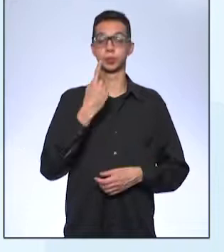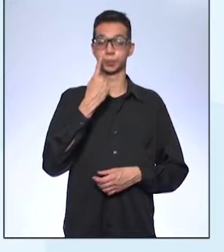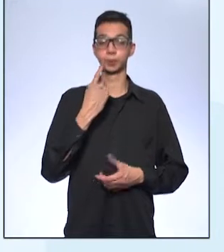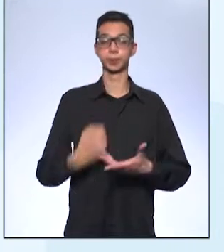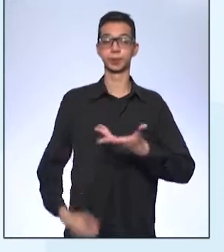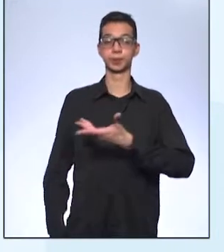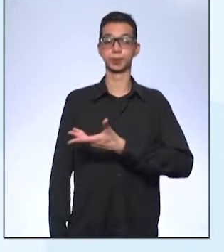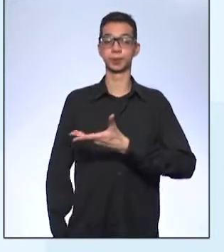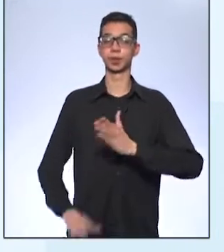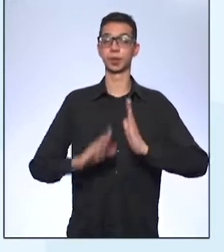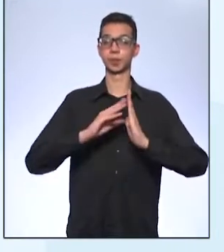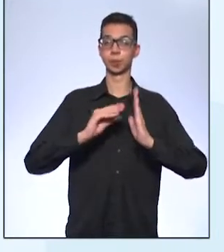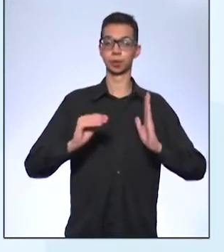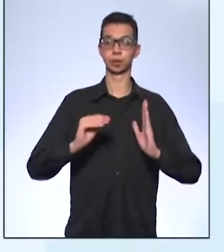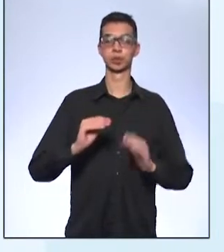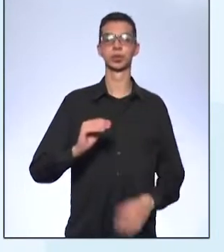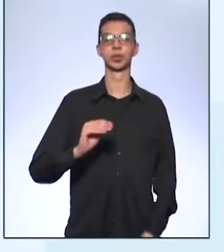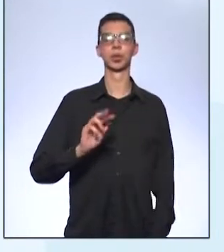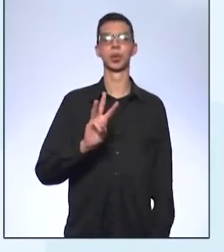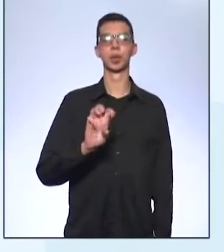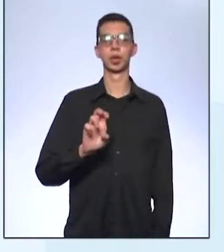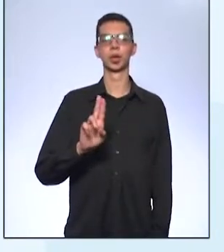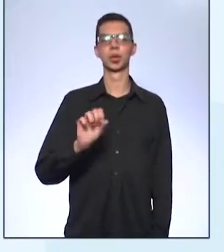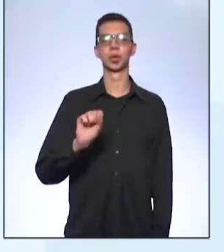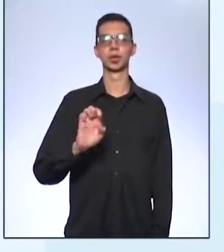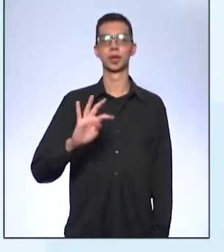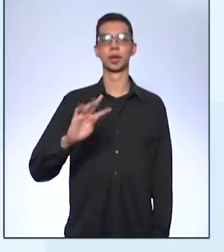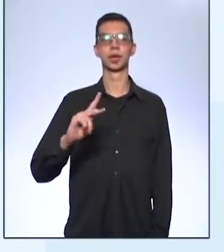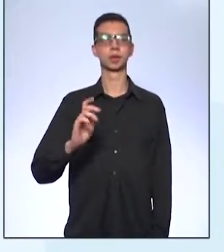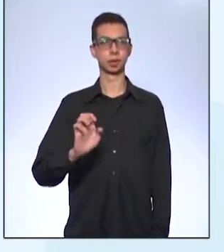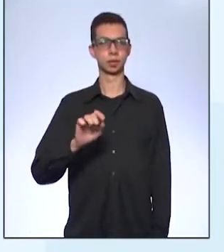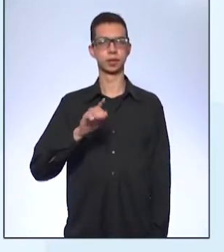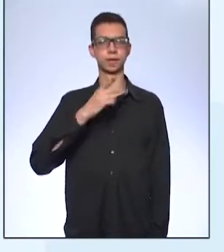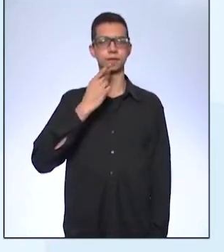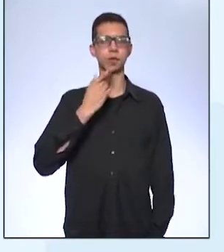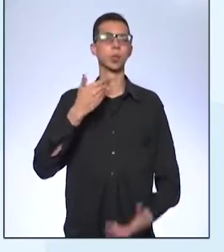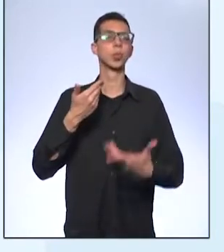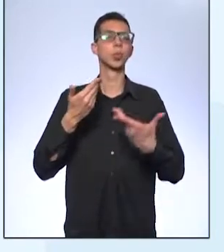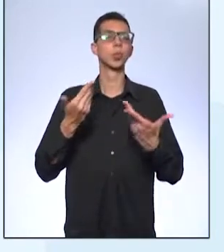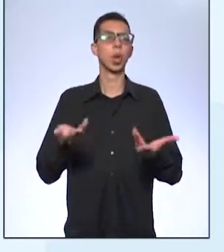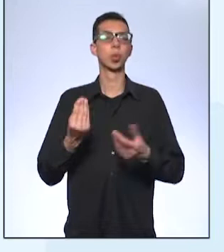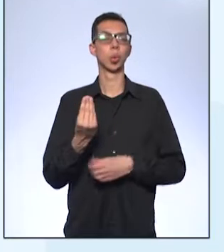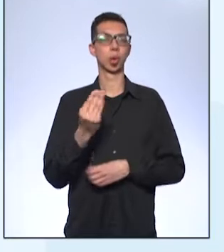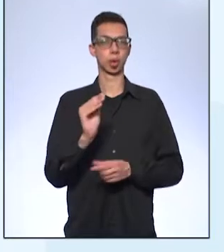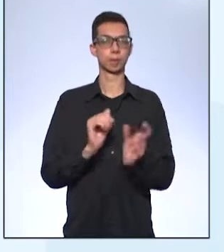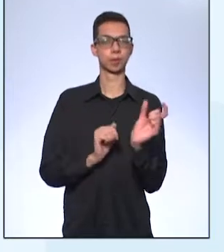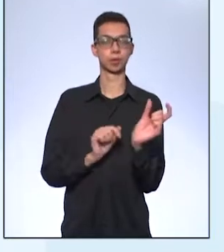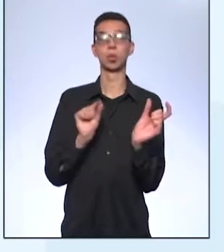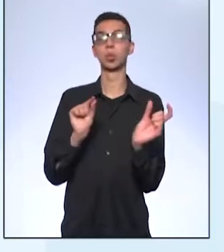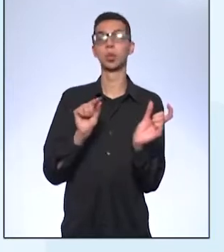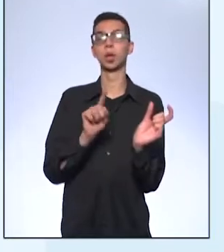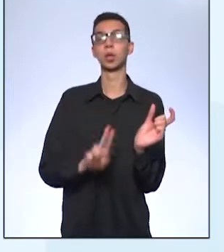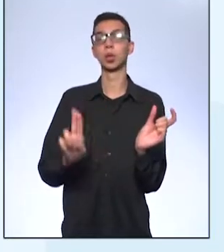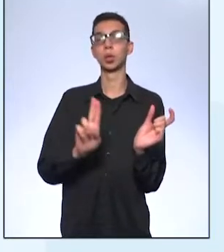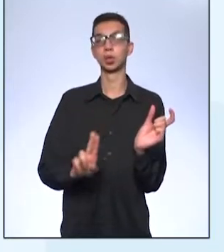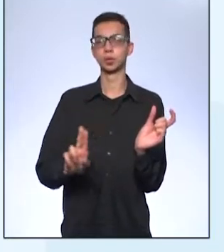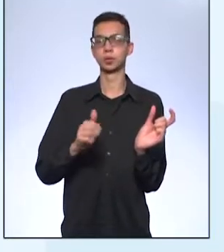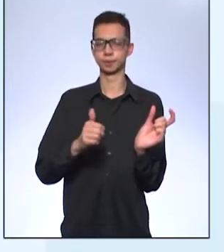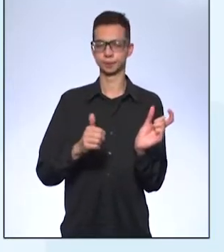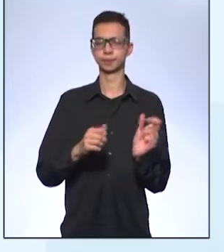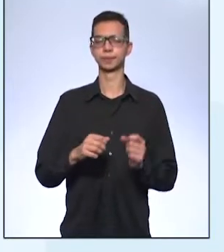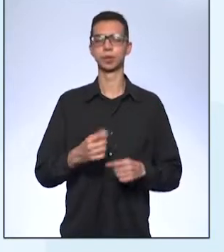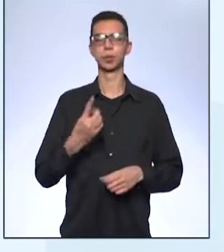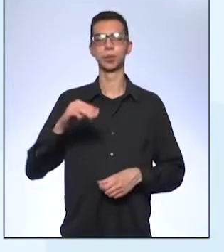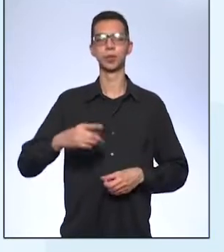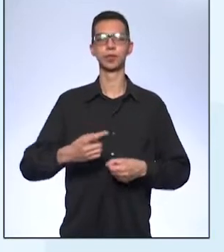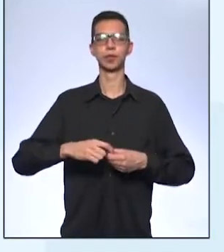We use the, e fala o aparelho, e quantas horas você usa por semana, e coloca o número por extenso. Vamos lá, um minutinho, e aí já